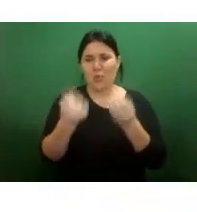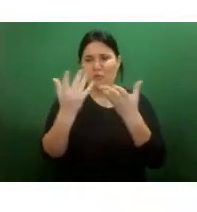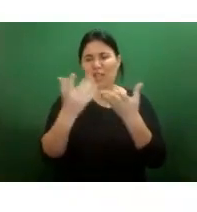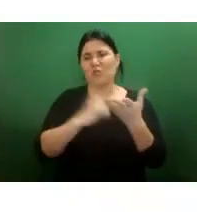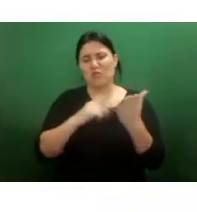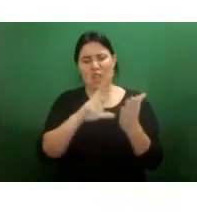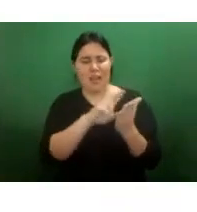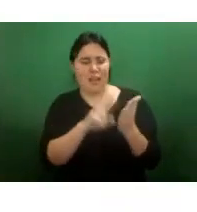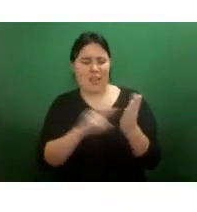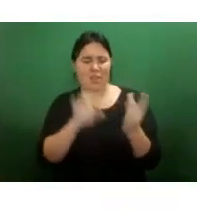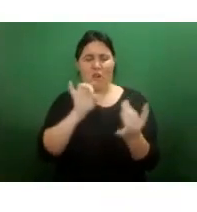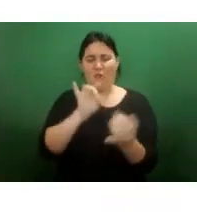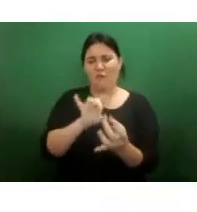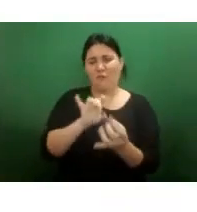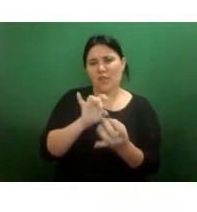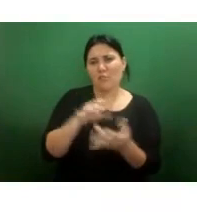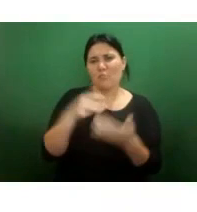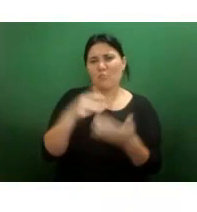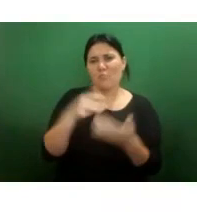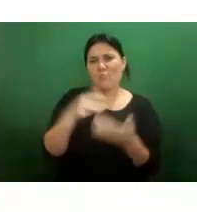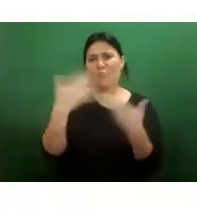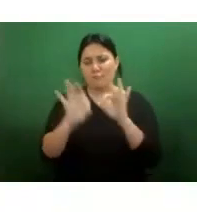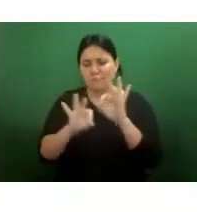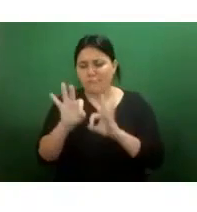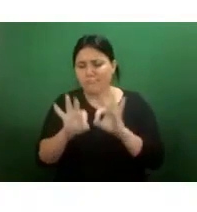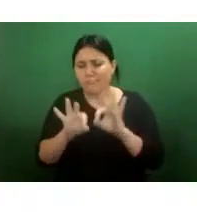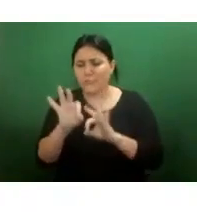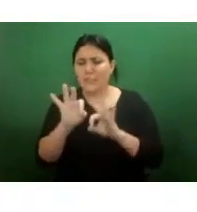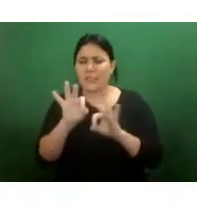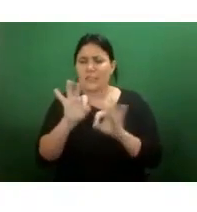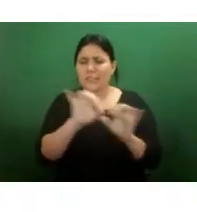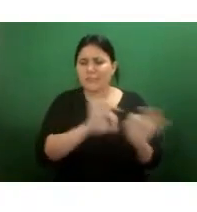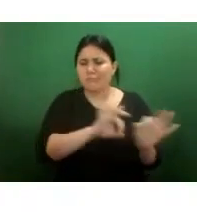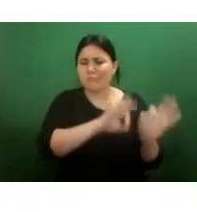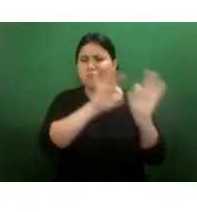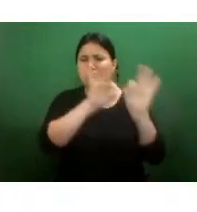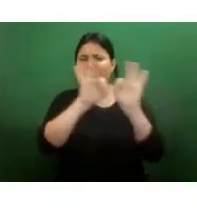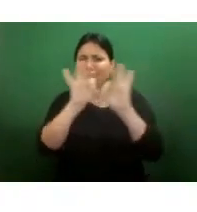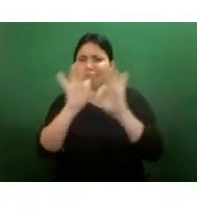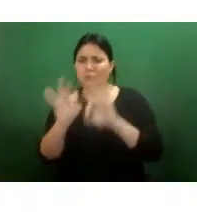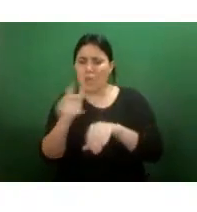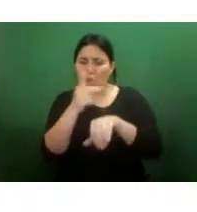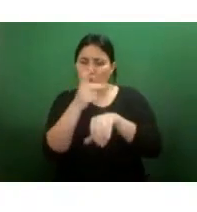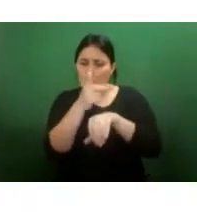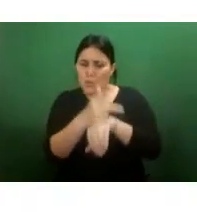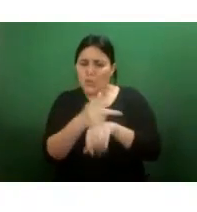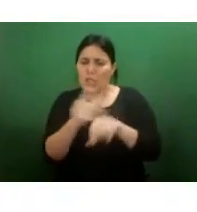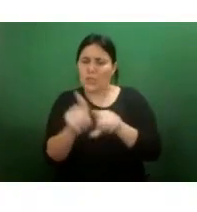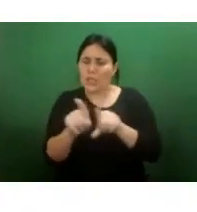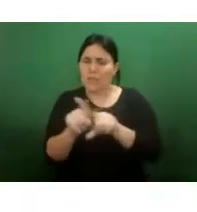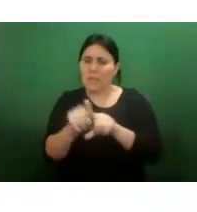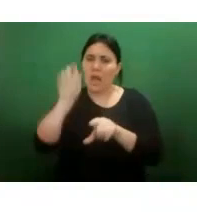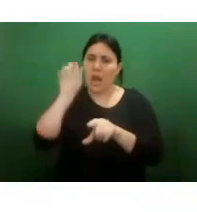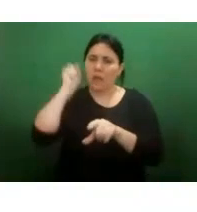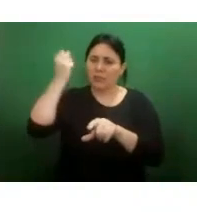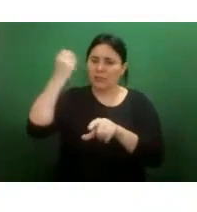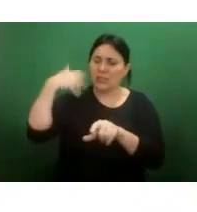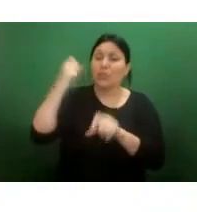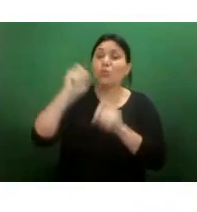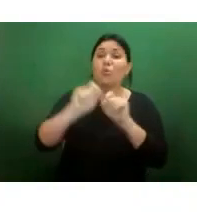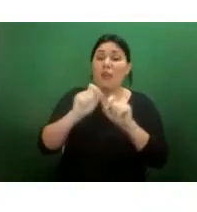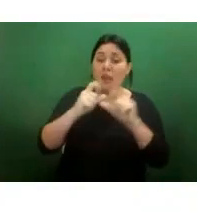relatórios, feedbacks, a elaboração do vídeo, a questão da audiodescrição das fotografias,